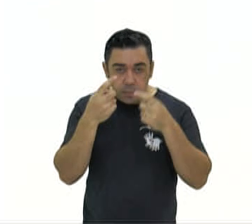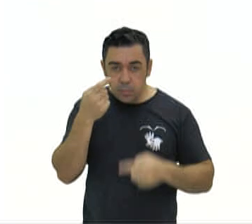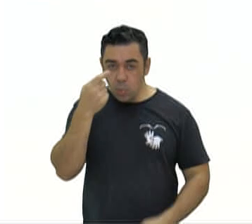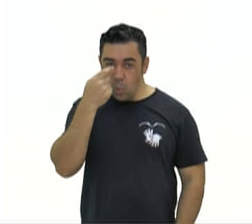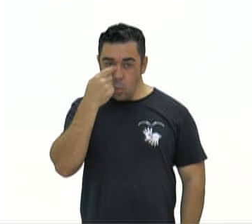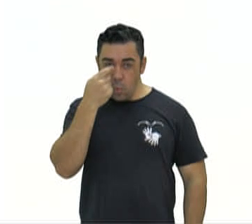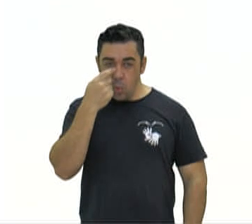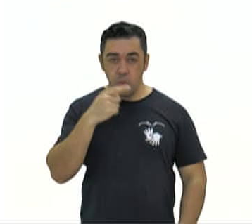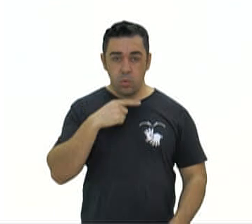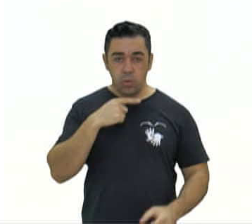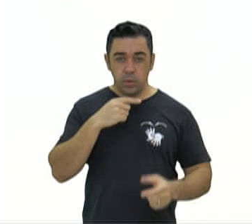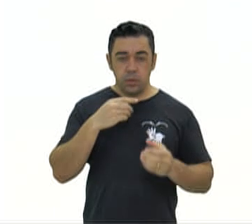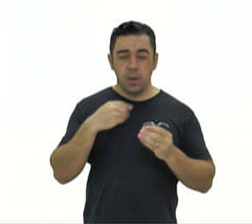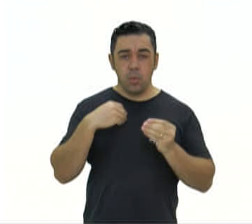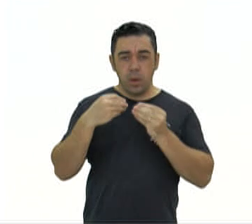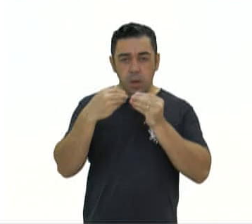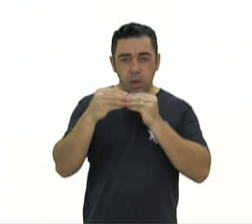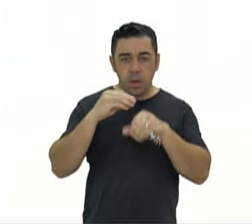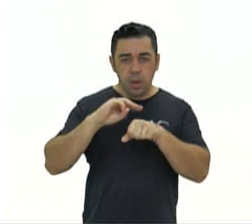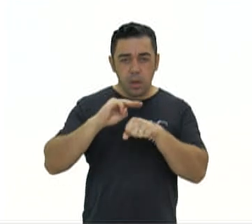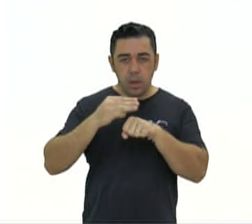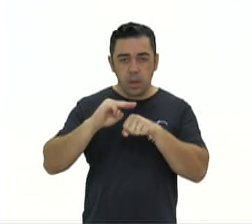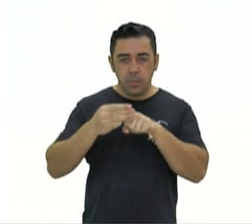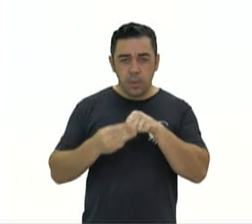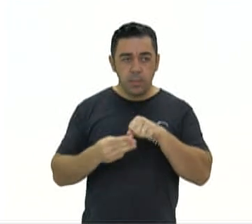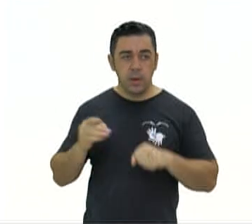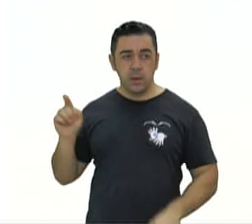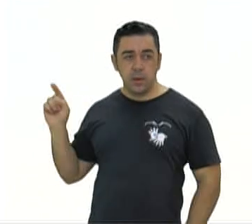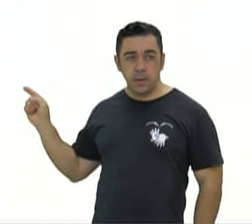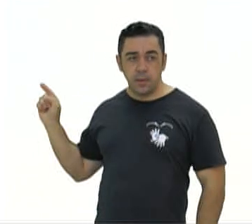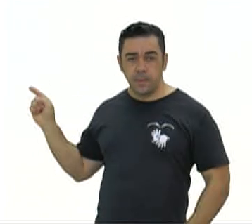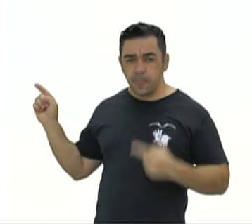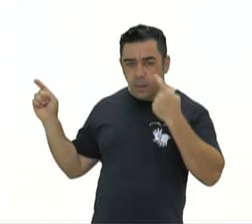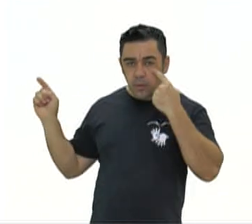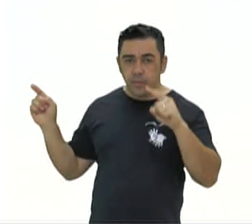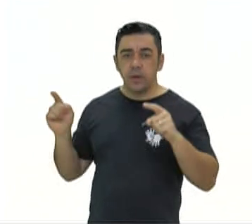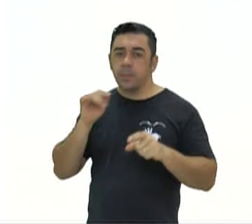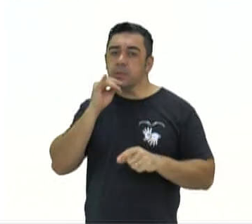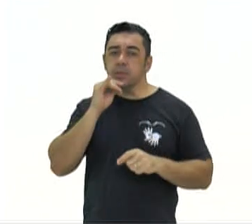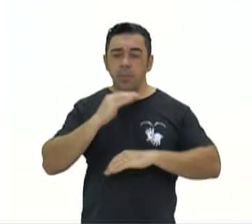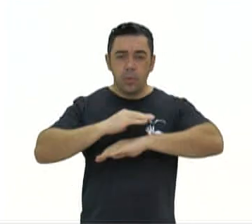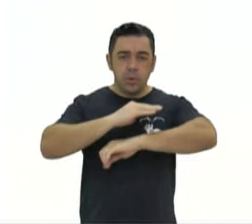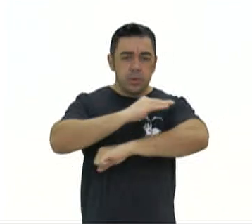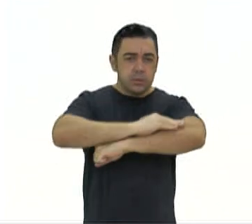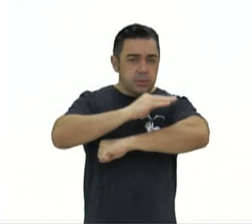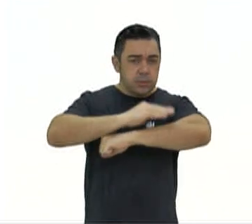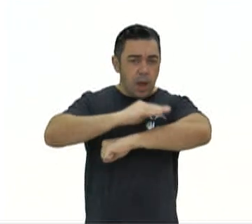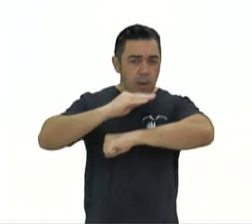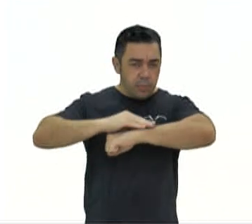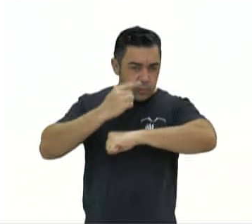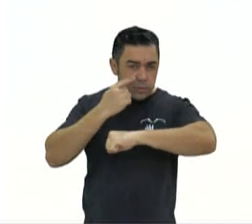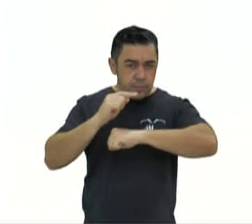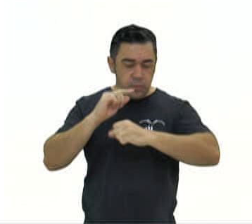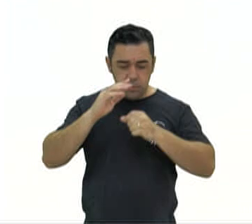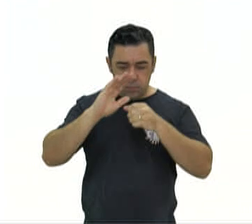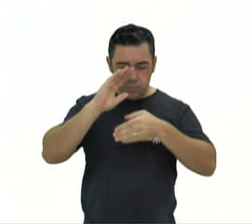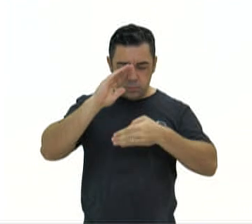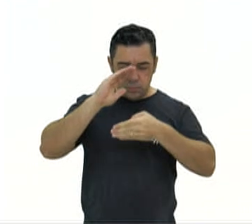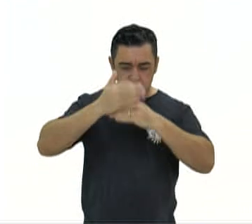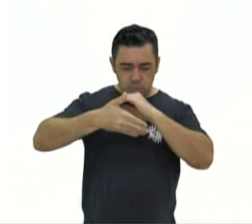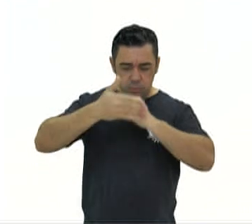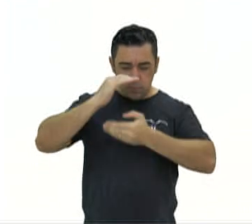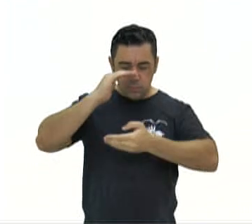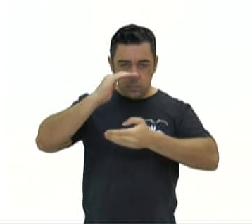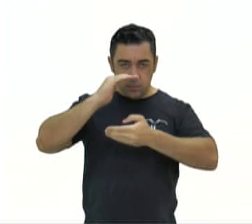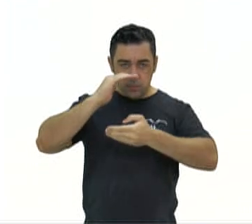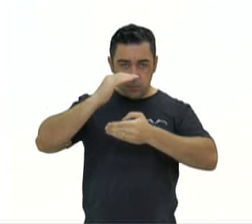tem uma membrana que a gente chama de membrana nictitante. Se vocês olharem sapo, por exemplo, tem aquela outra membrana do olho lá, que ele fecha,